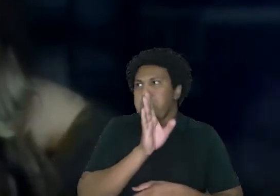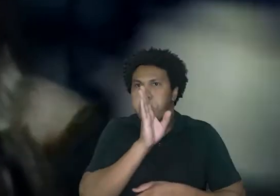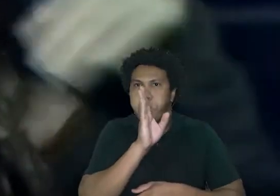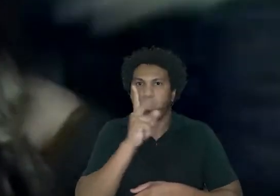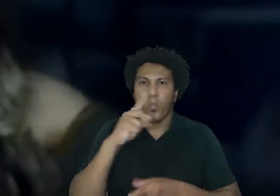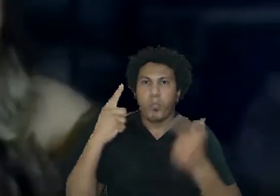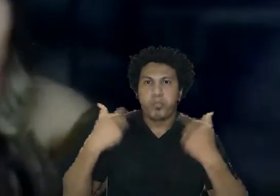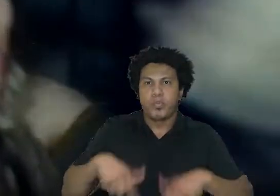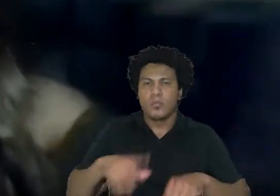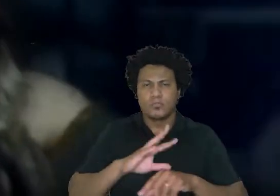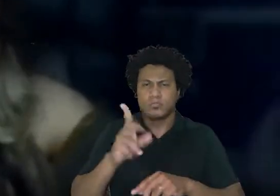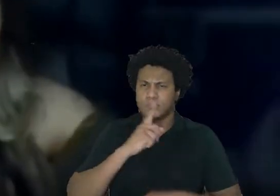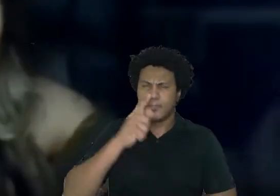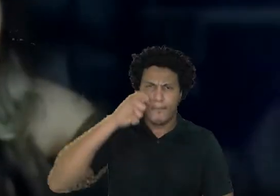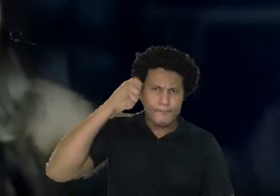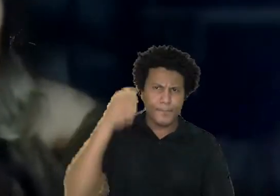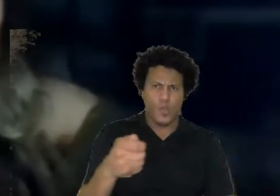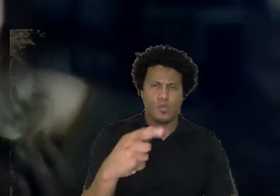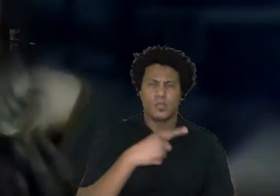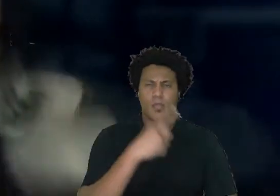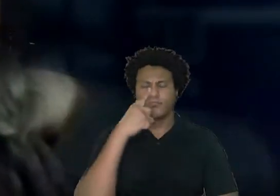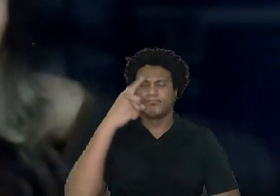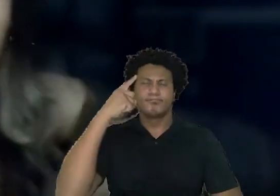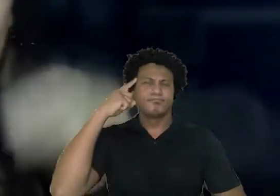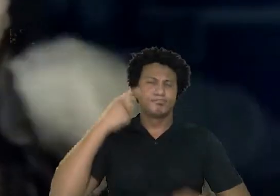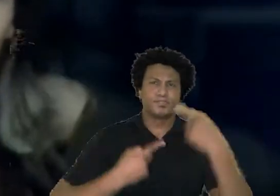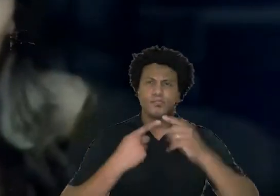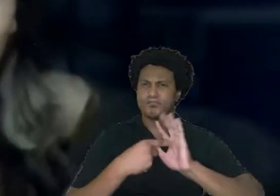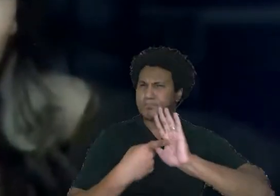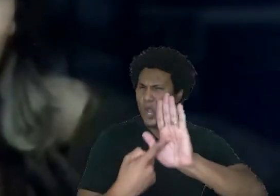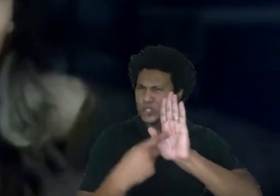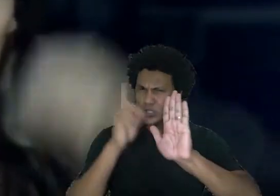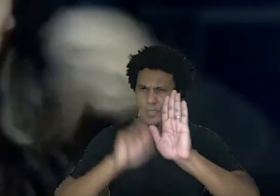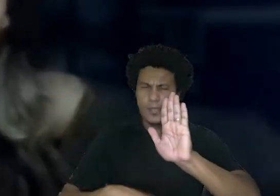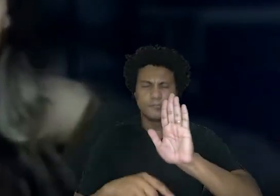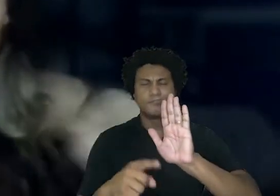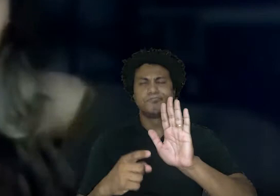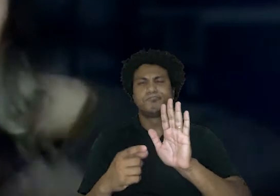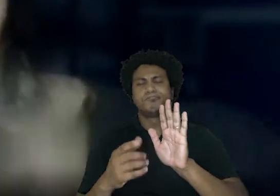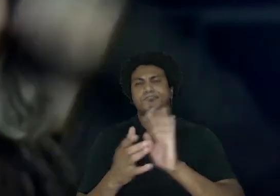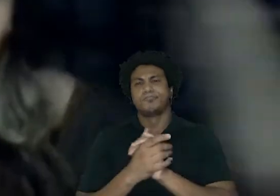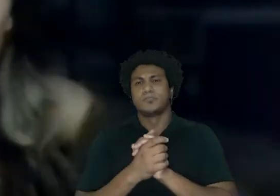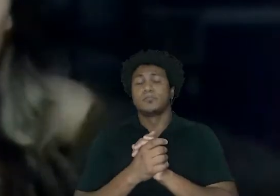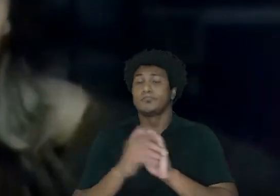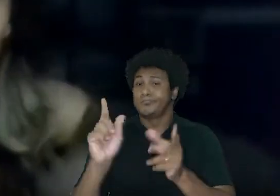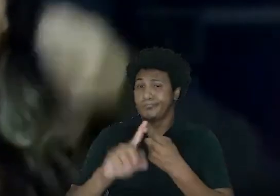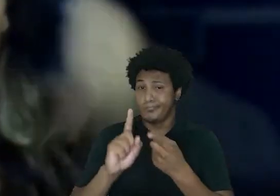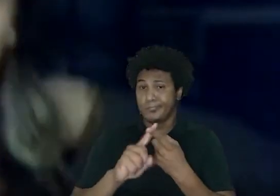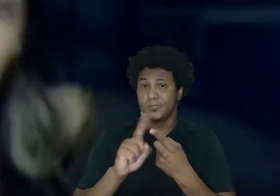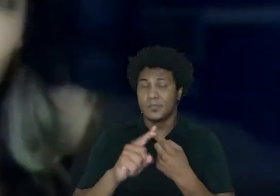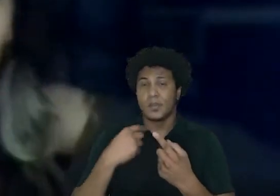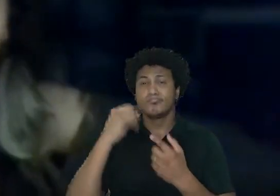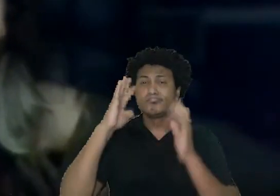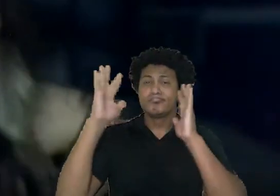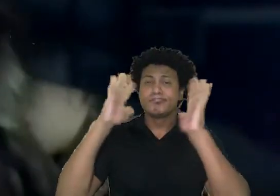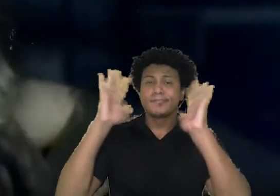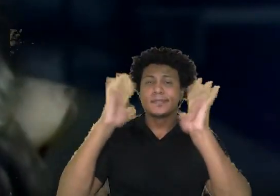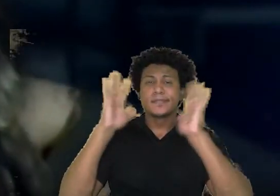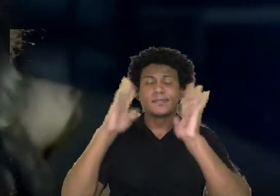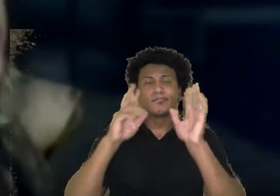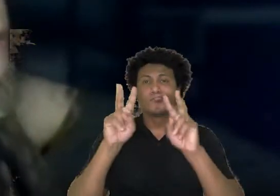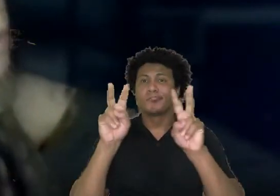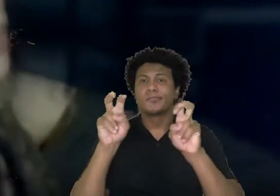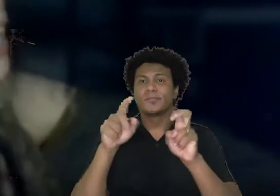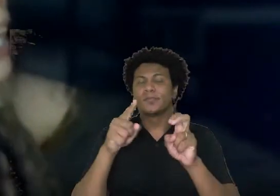claro, mais uma vez, não sei trabalhar imparcialmente, eu tenho uma escolha muito clara, também sou ativista, então eu tenho um posicionamento político muito claro dentro das minhas